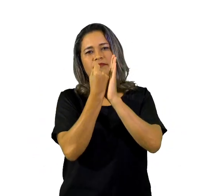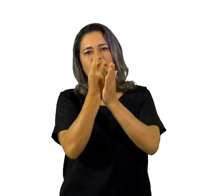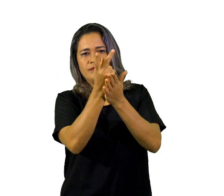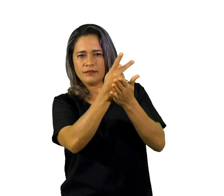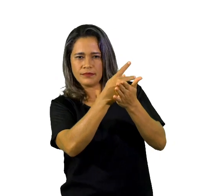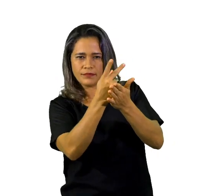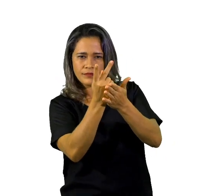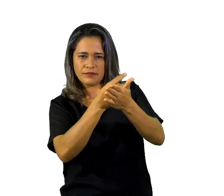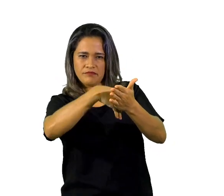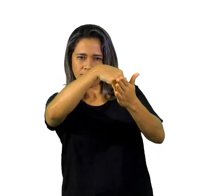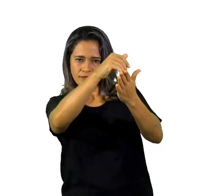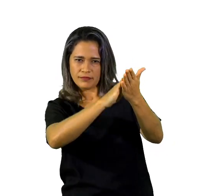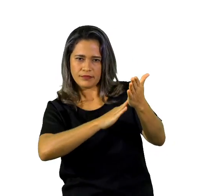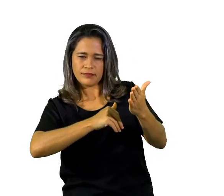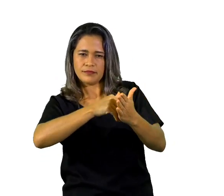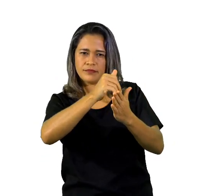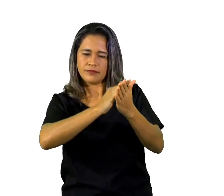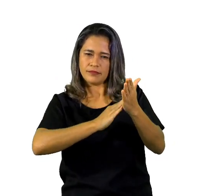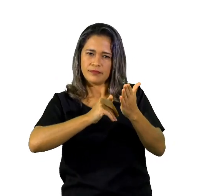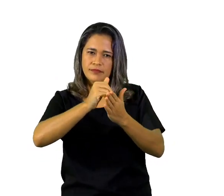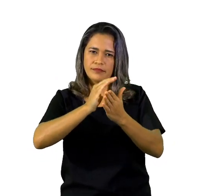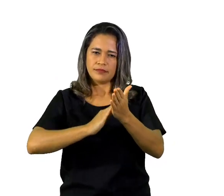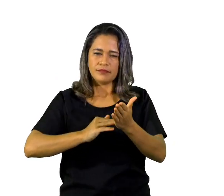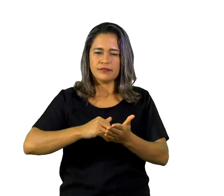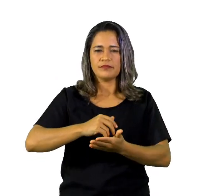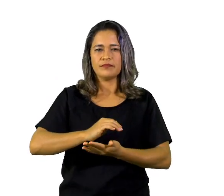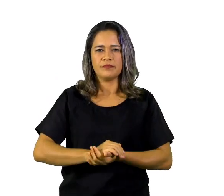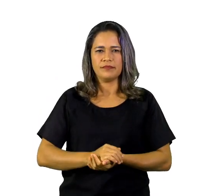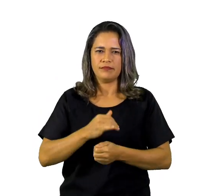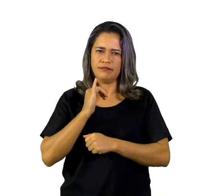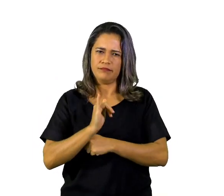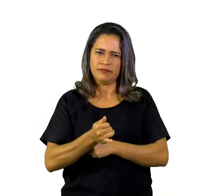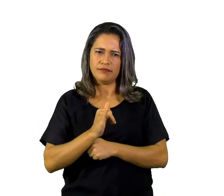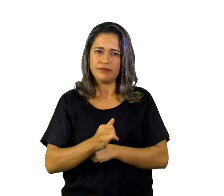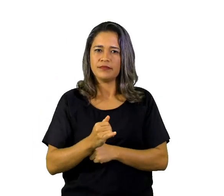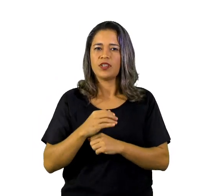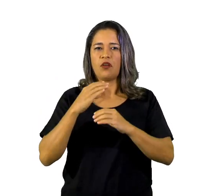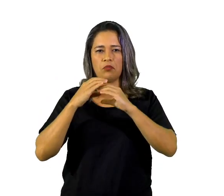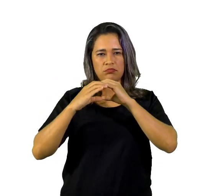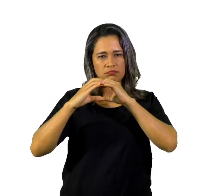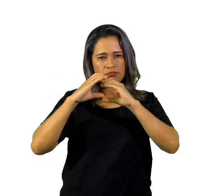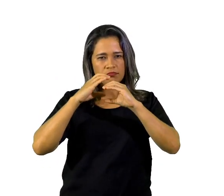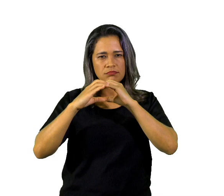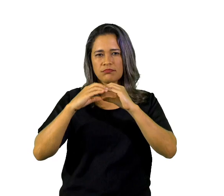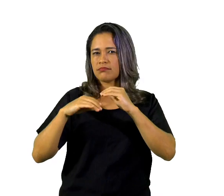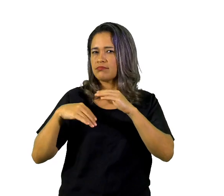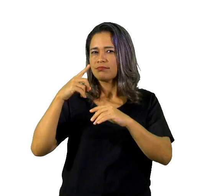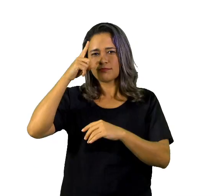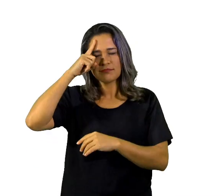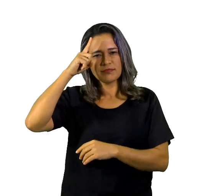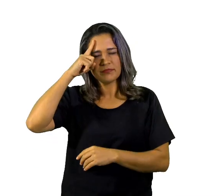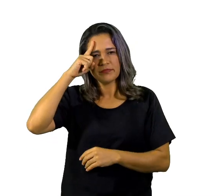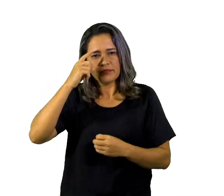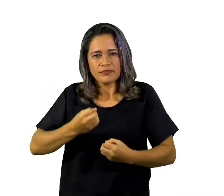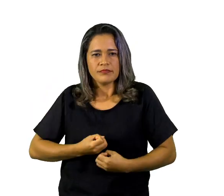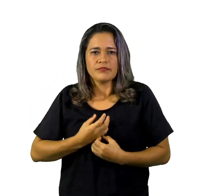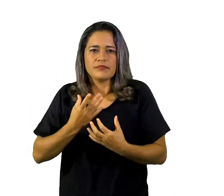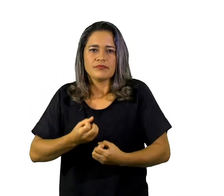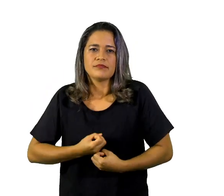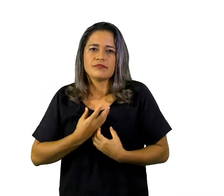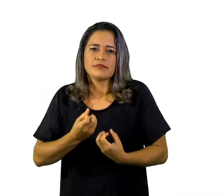desenho, pintura para ampliar as narrativas, comunicar-se no cotidiano, expressando